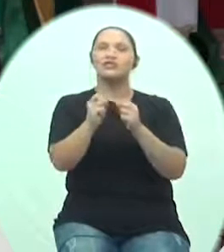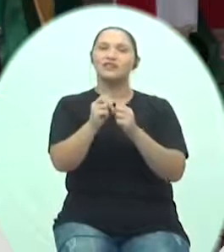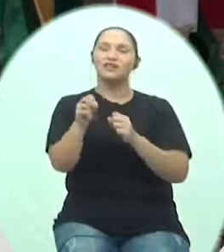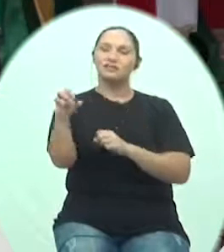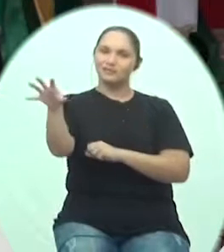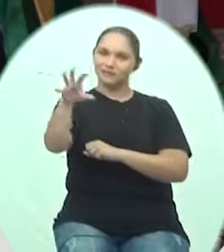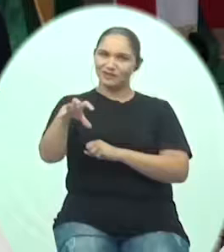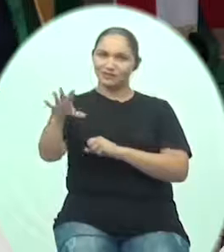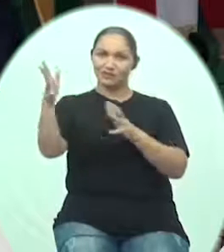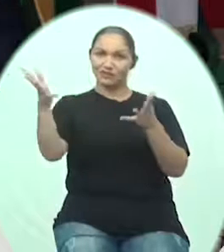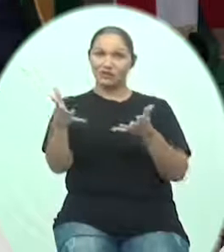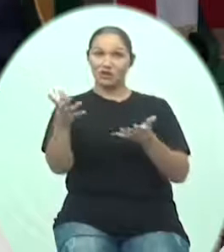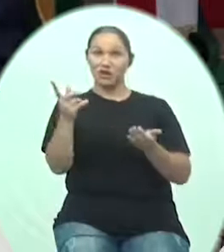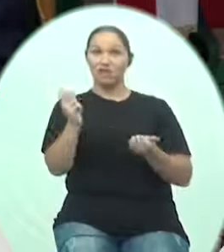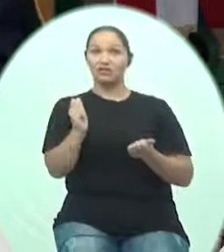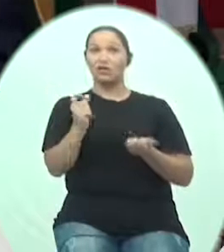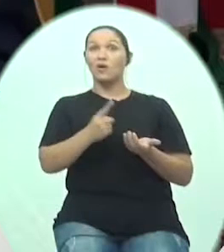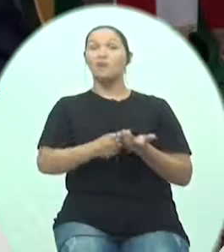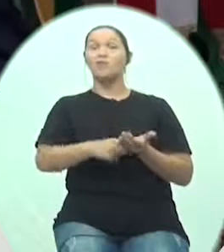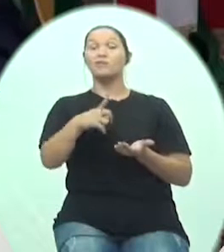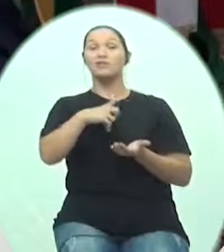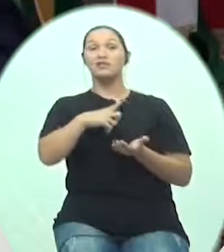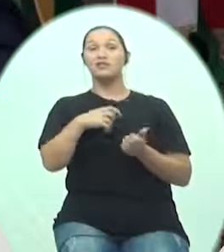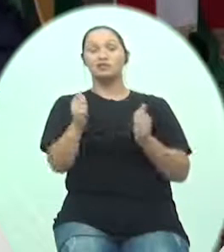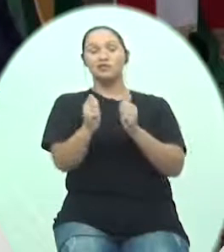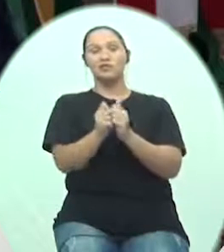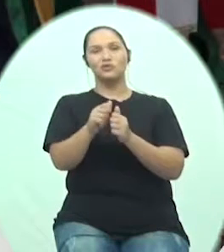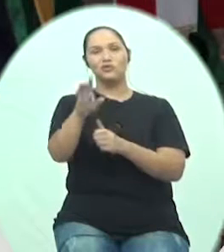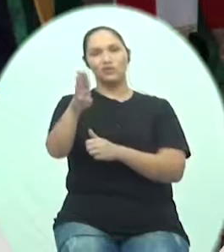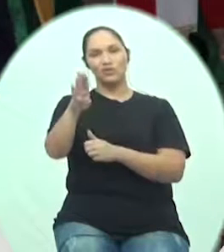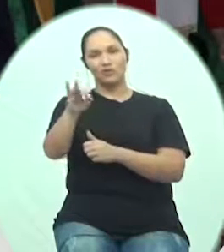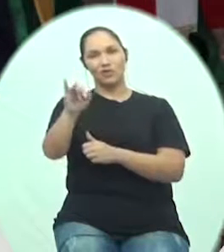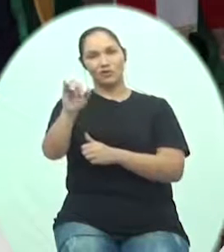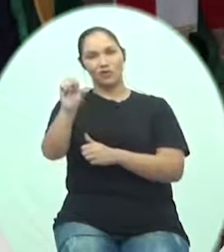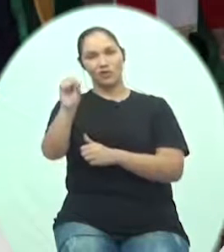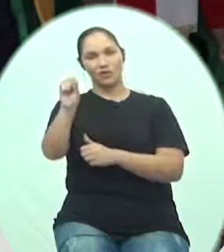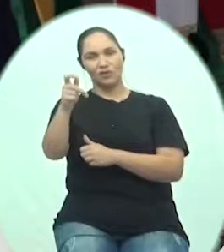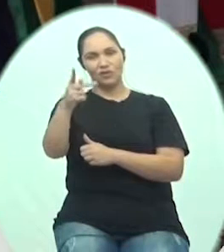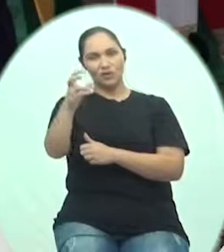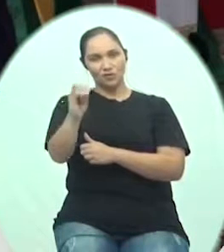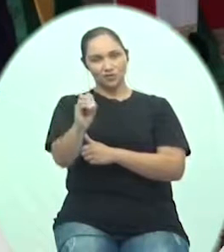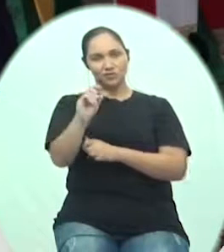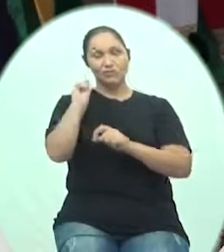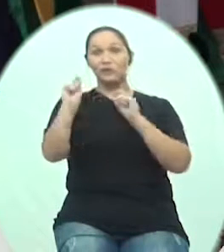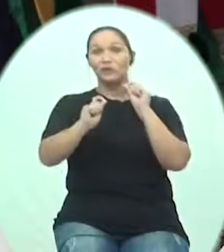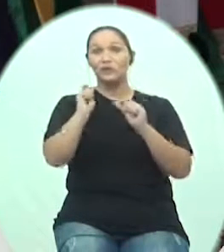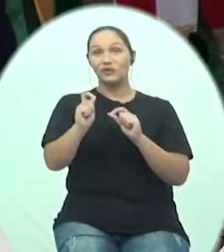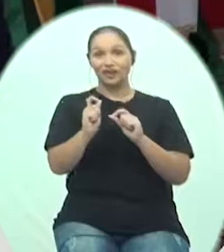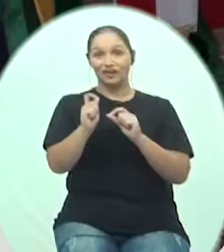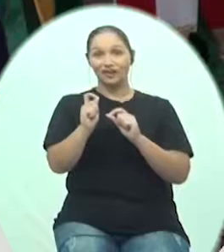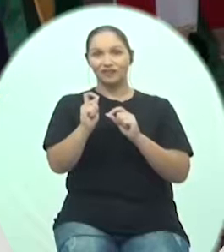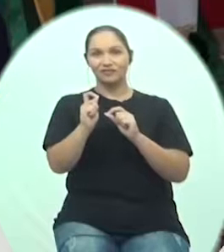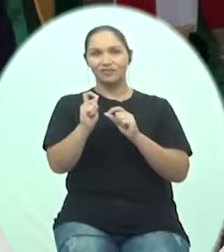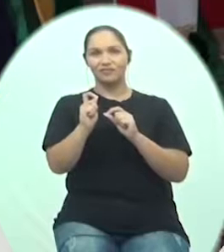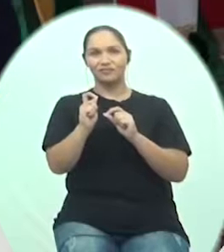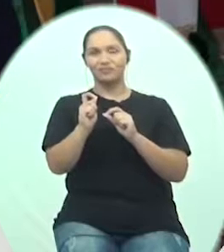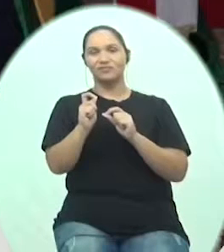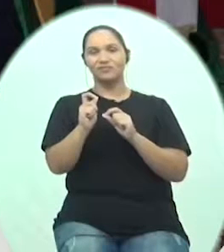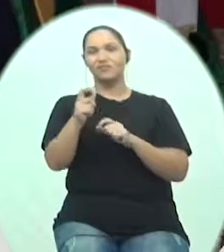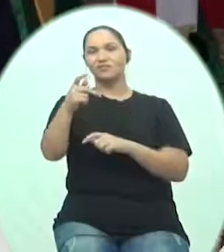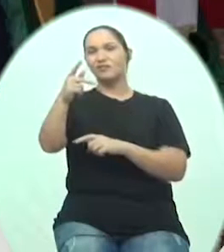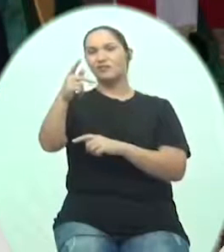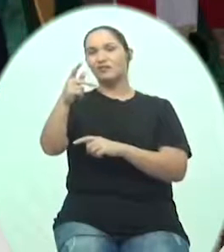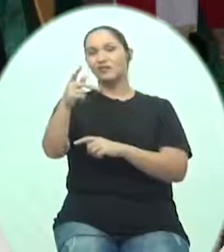agora temos um compromisso também com o Bispo Dom Jacinto de resolver a nossa o para o nosso Peregrino que possa